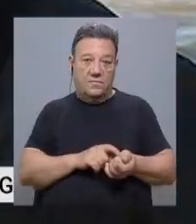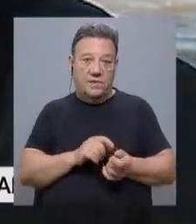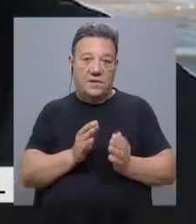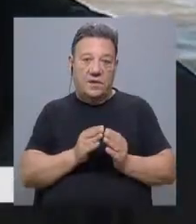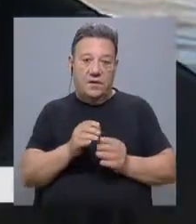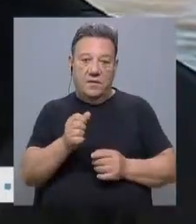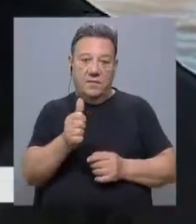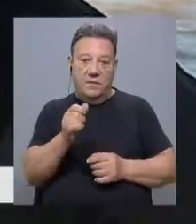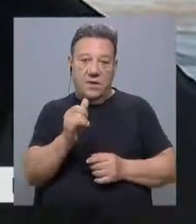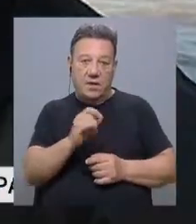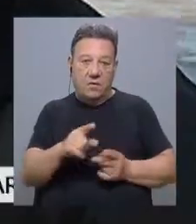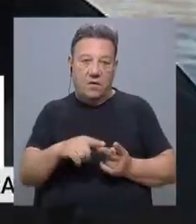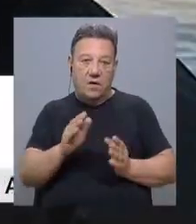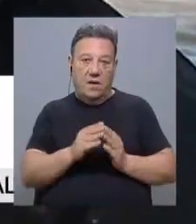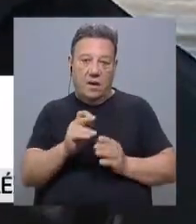e da amêijoa.